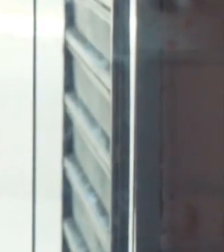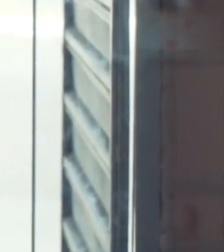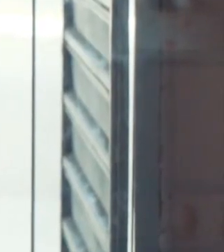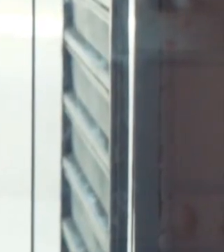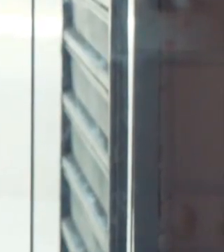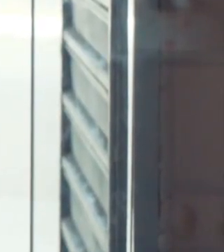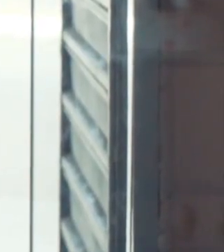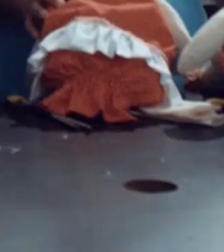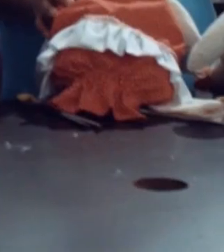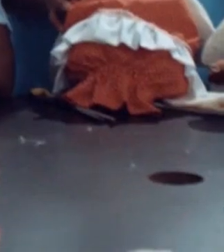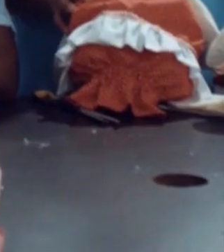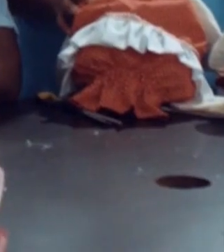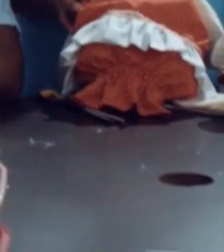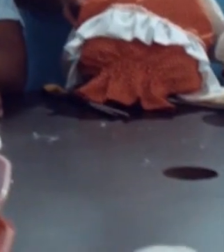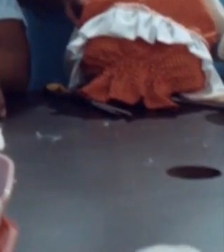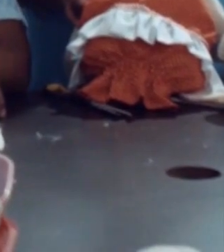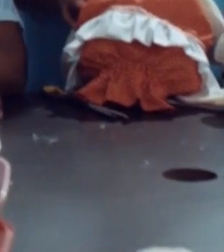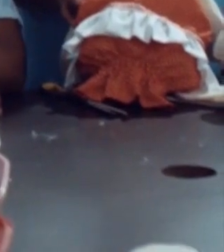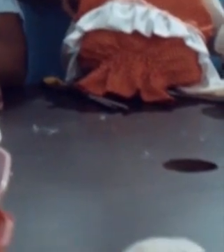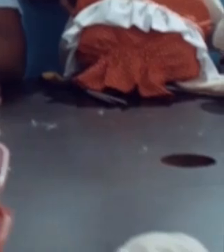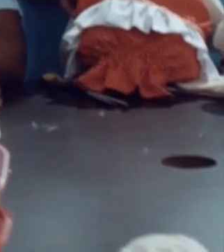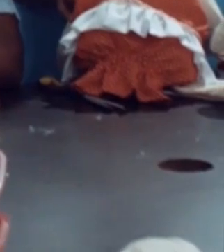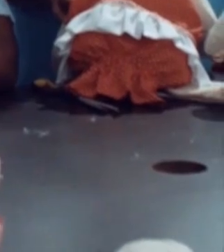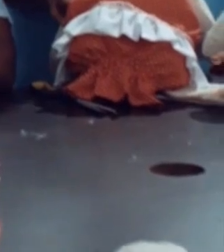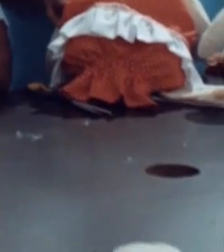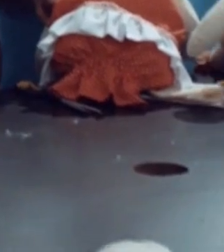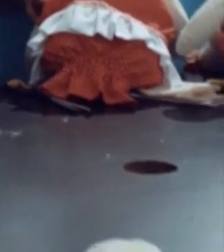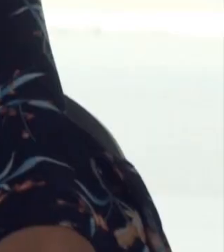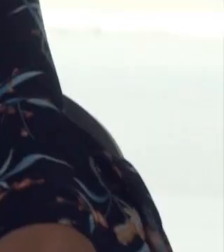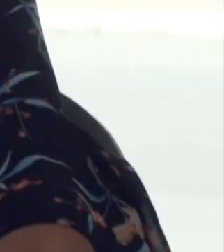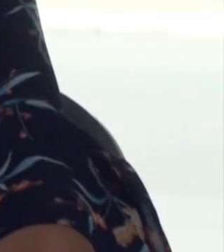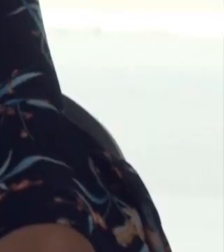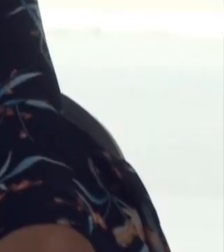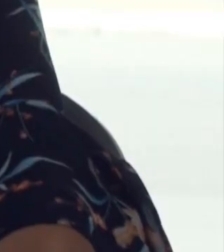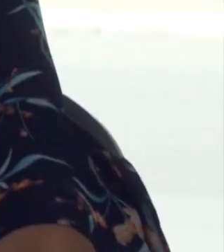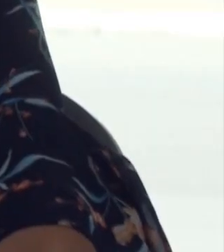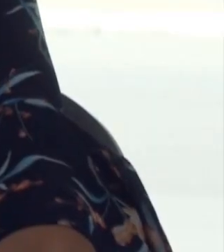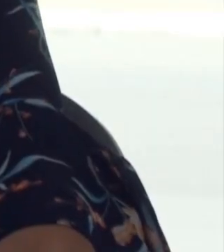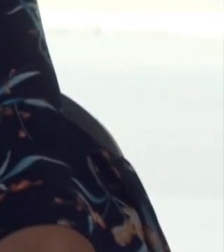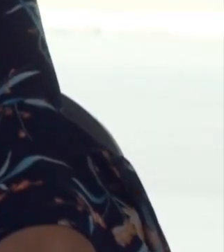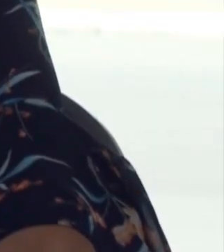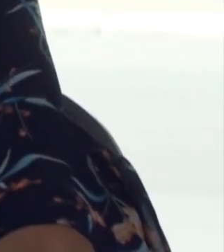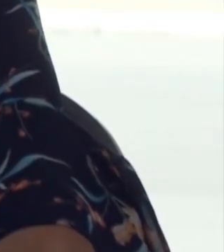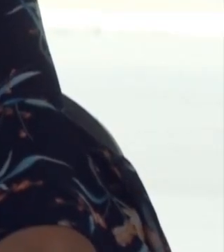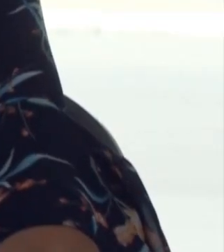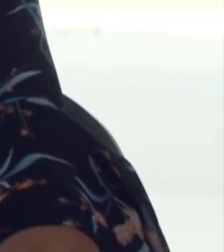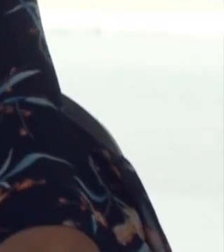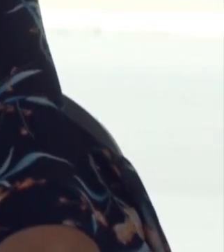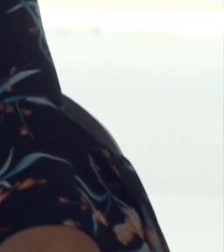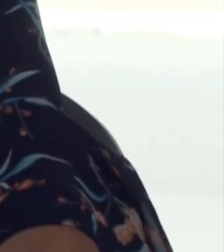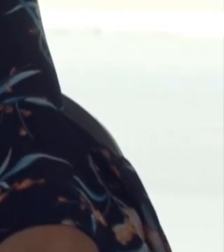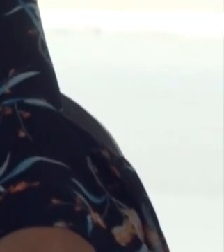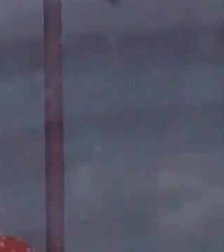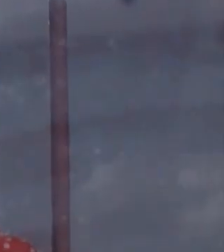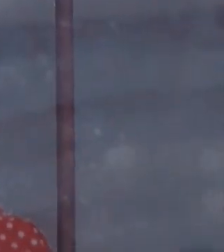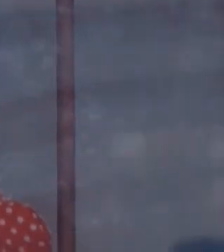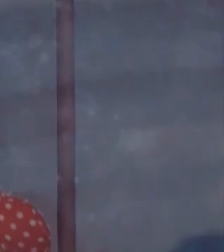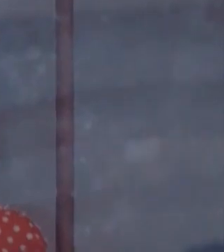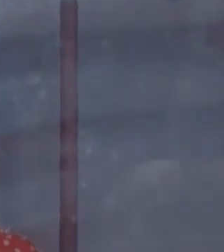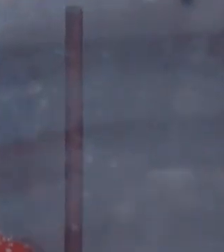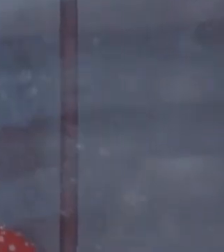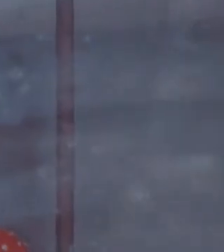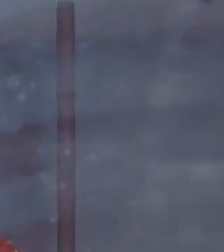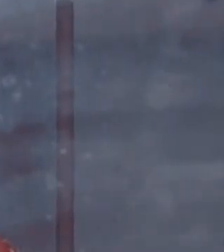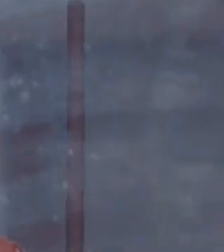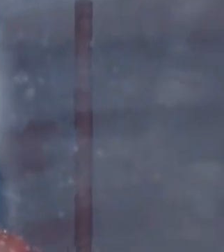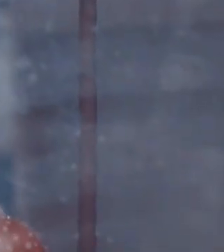disso pra frente e vai ser só sucesso. Eu sou uma mulher de atitude, por isso hoje estou aqui.